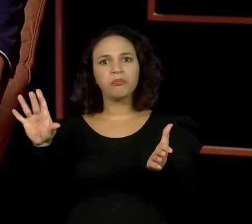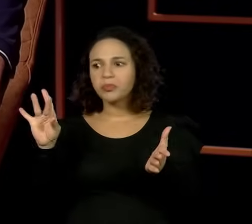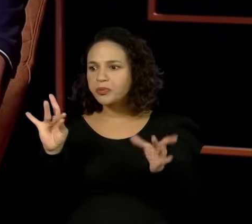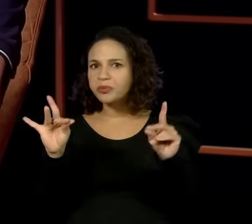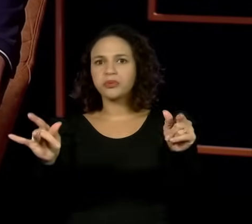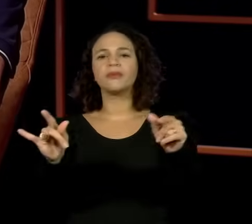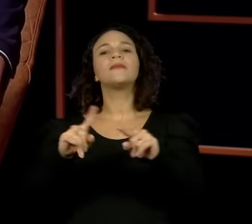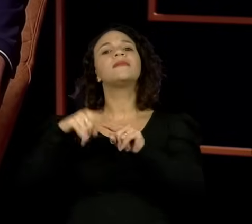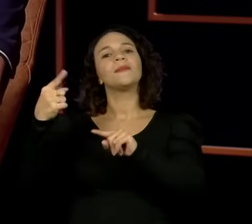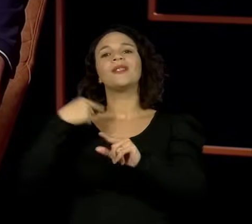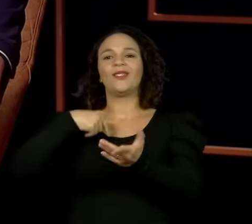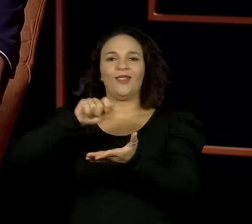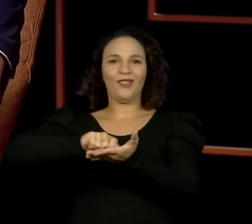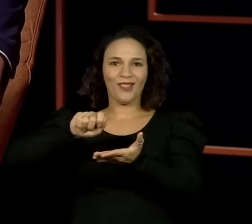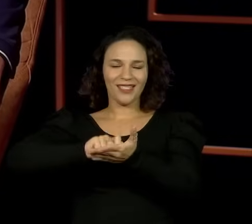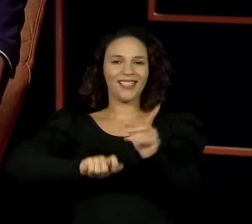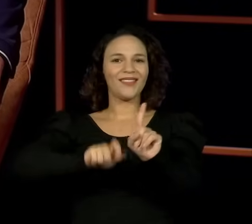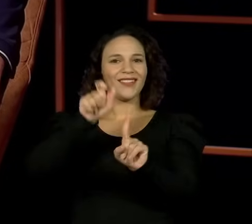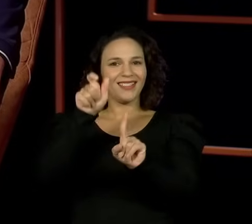Depois eu escrevi o Vandinha, que